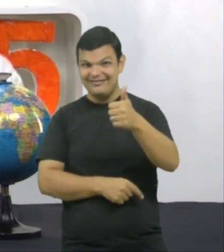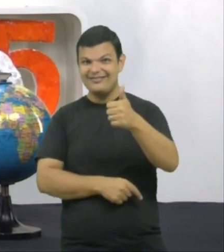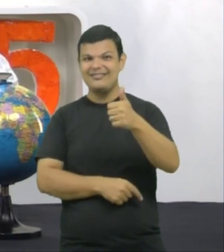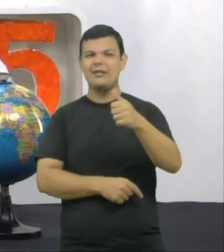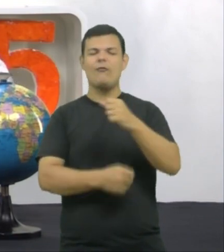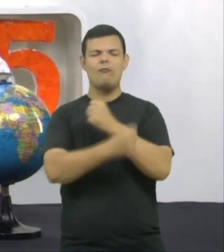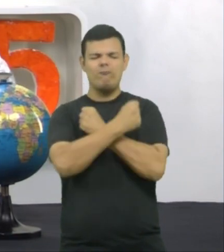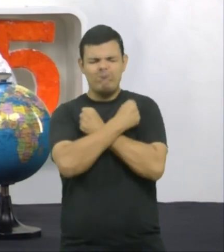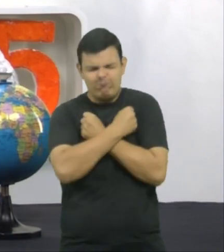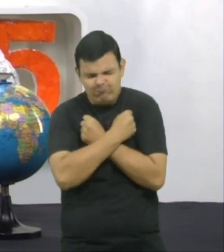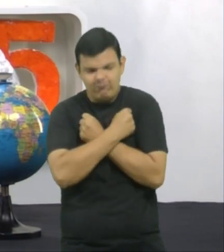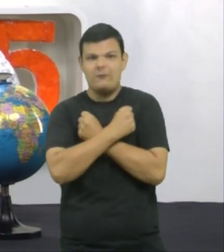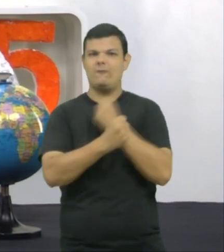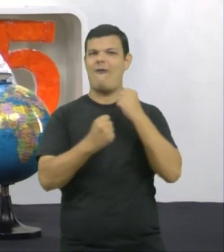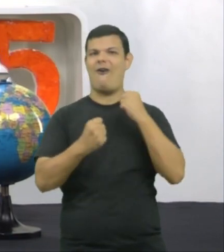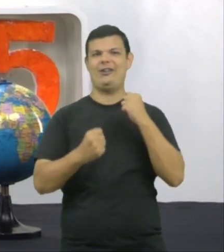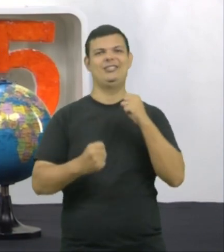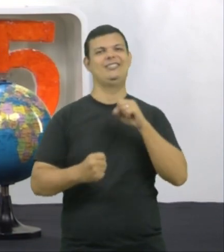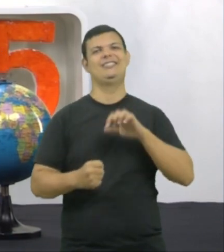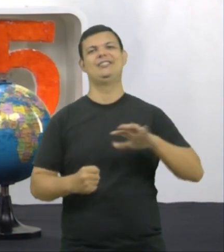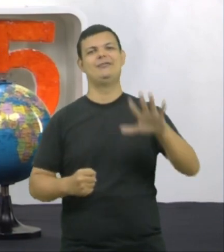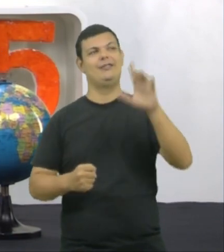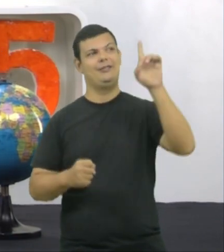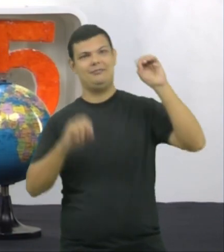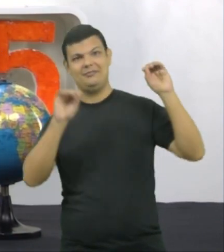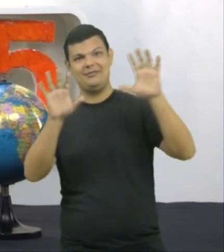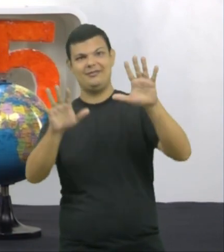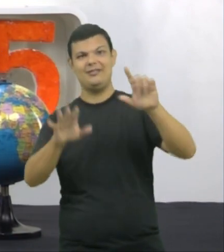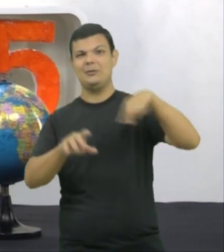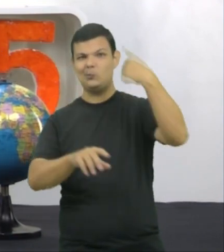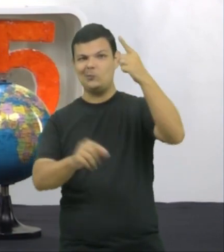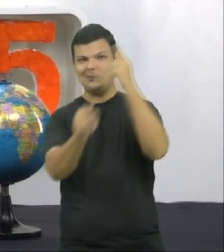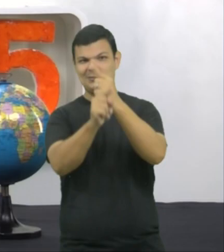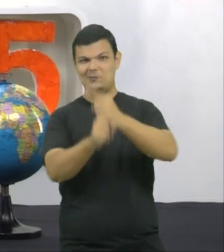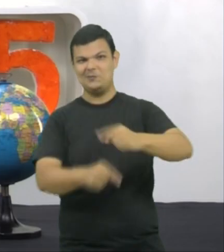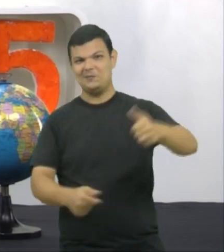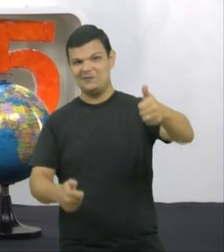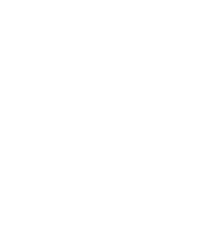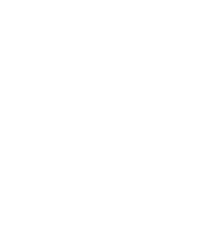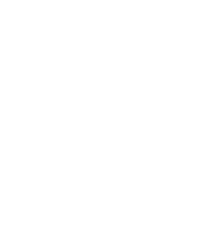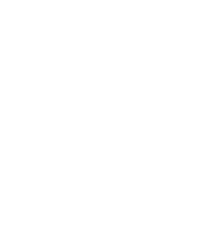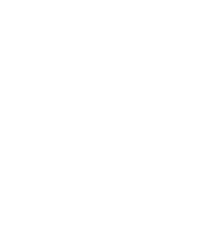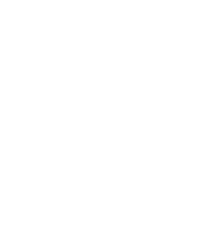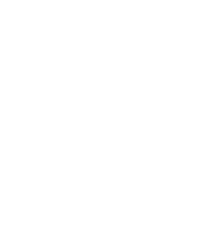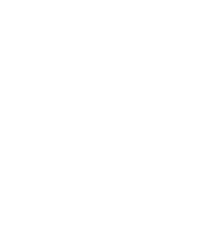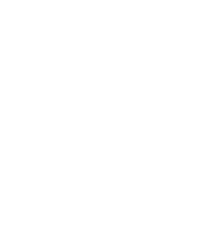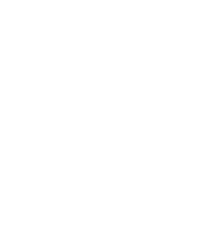Um forte abraço a todos, fiquem com Deus, até nossa próxima aula. Valeu!